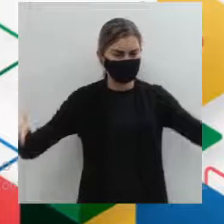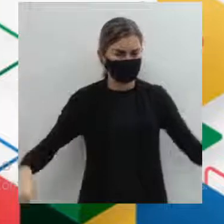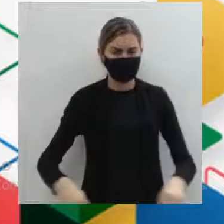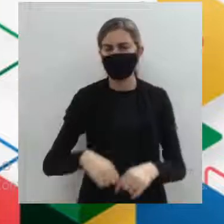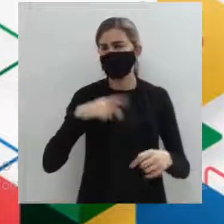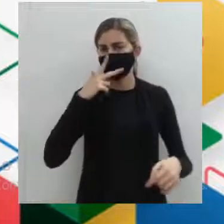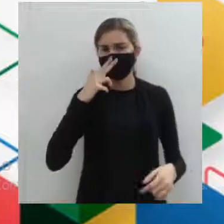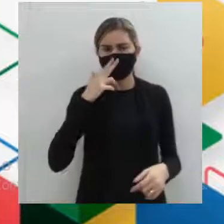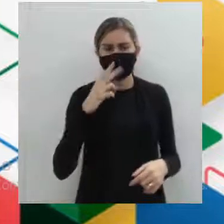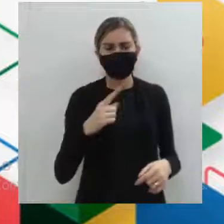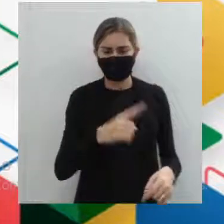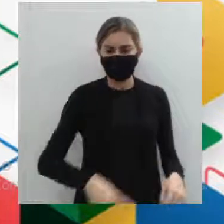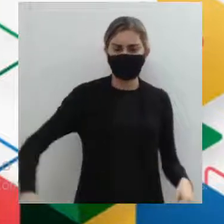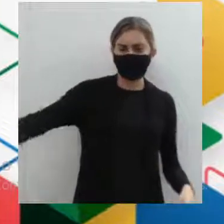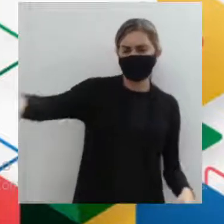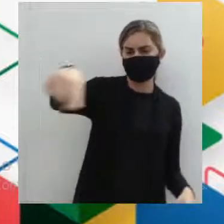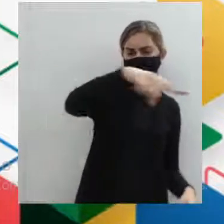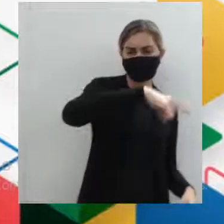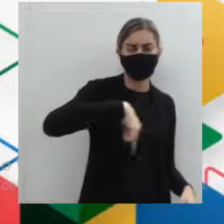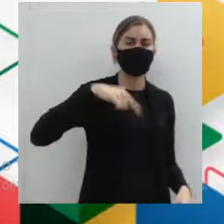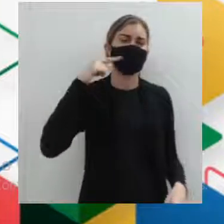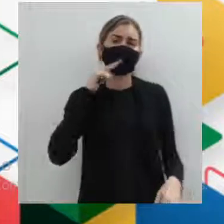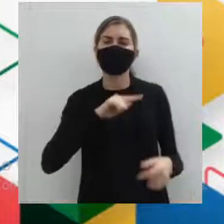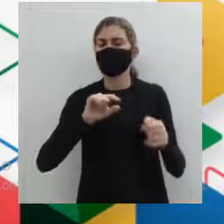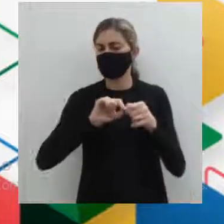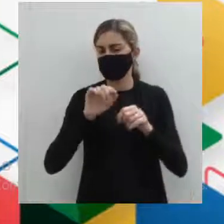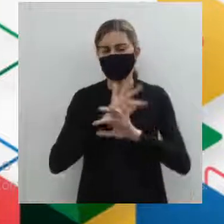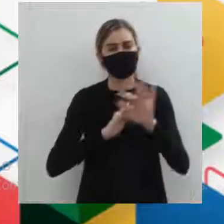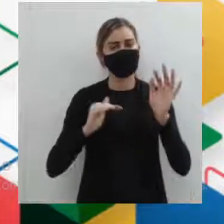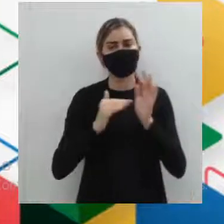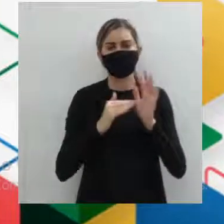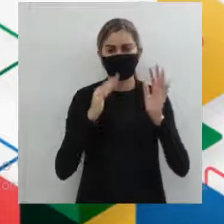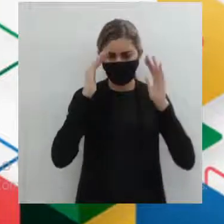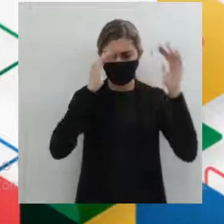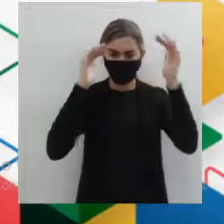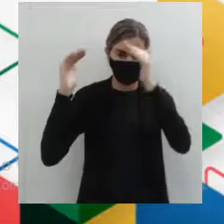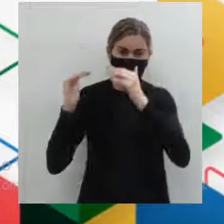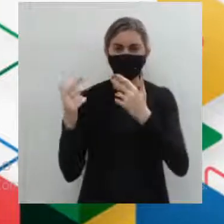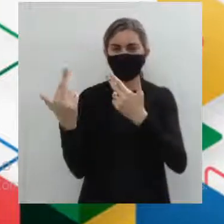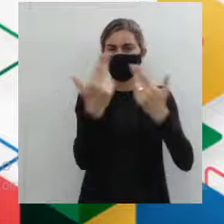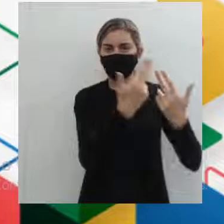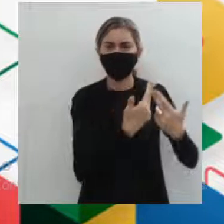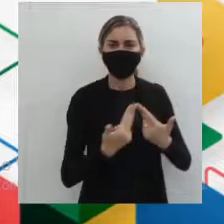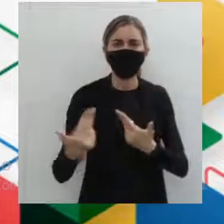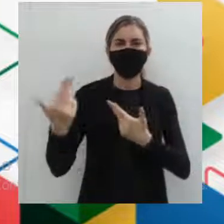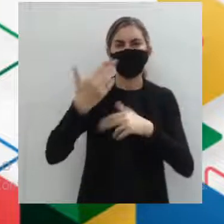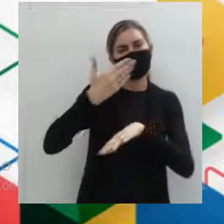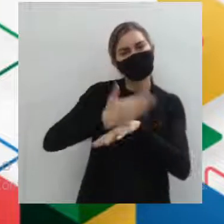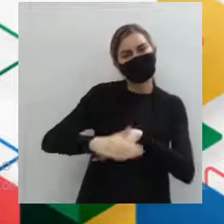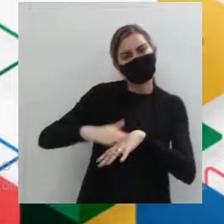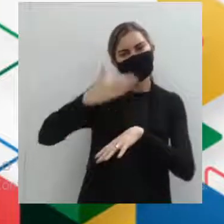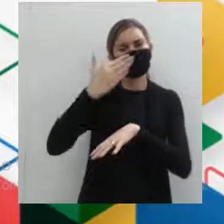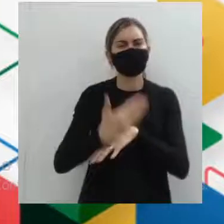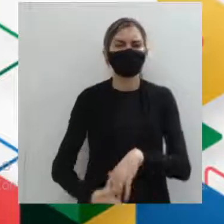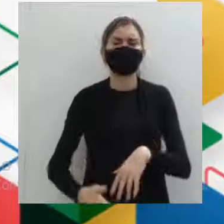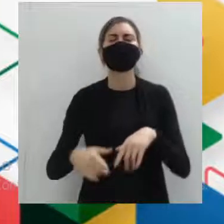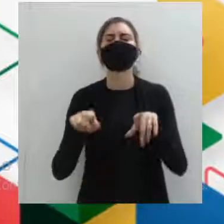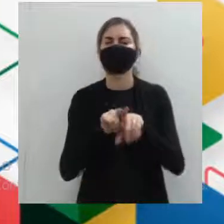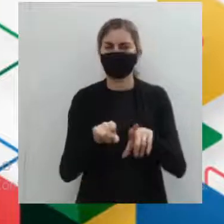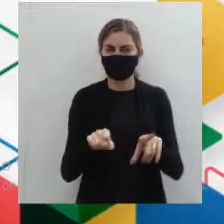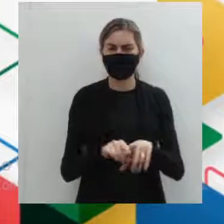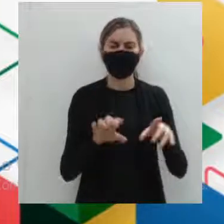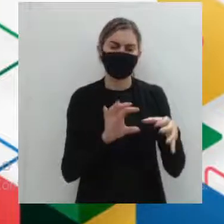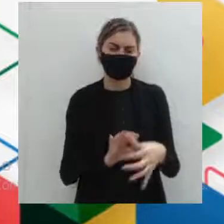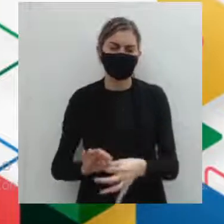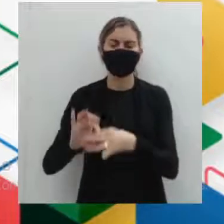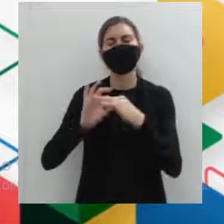mesmo espaço em círculo e consegue fazer tudo sincronizado. Então veja como a ginástica é rica também nesse